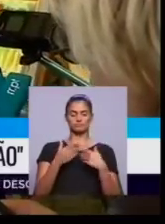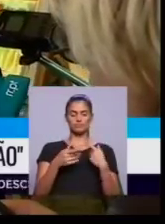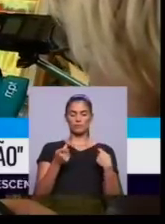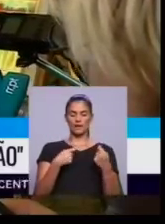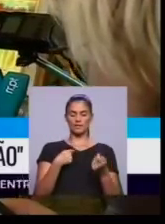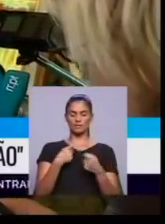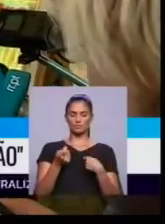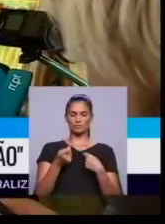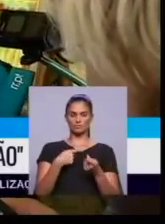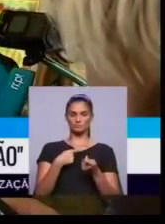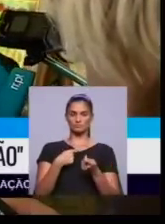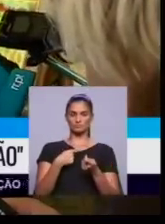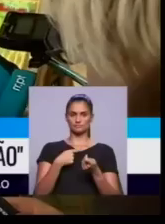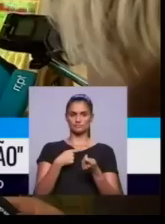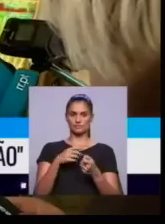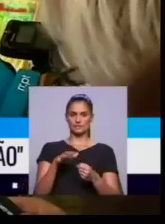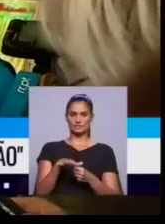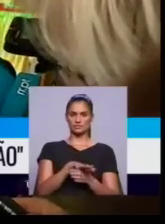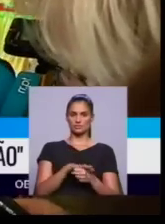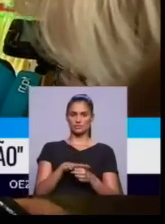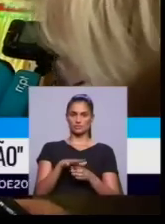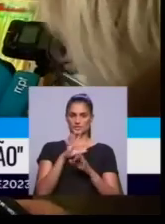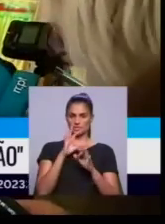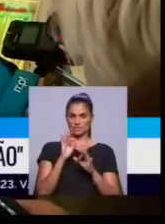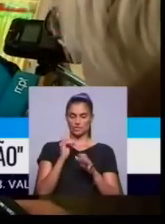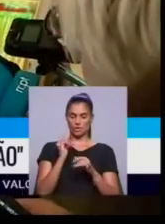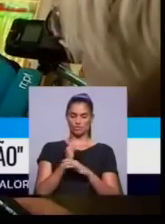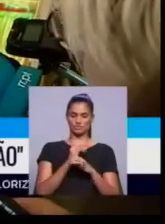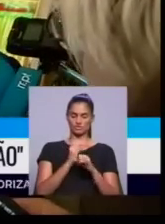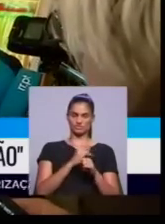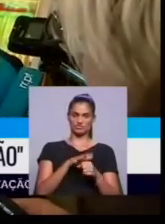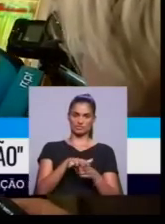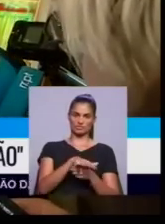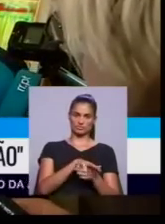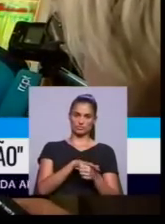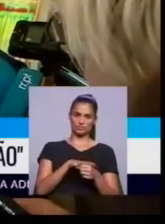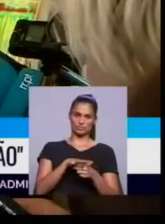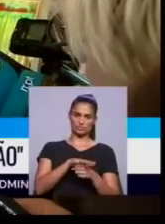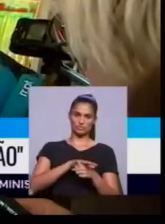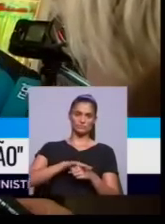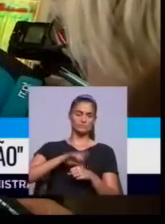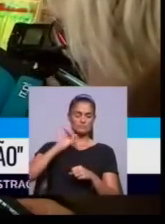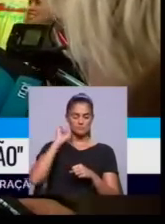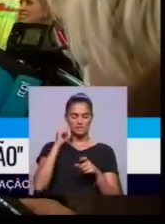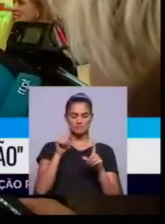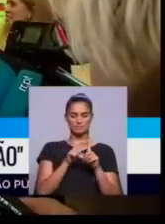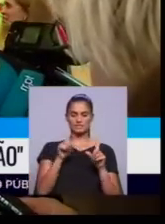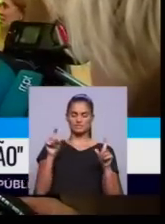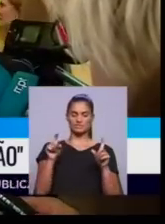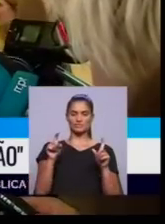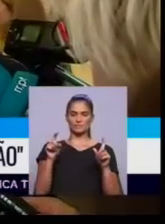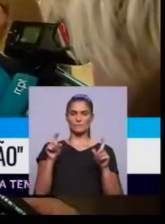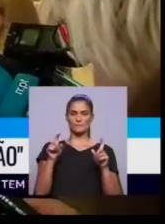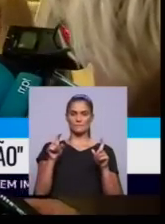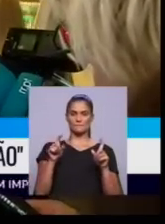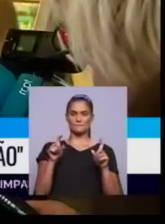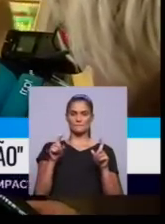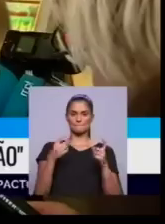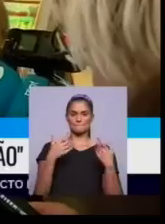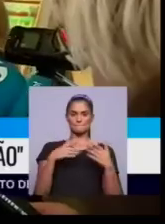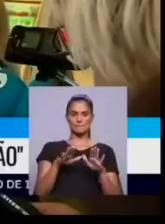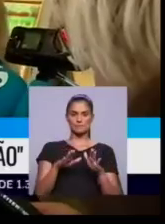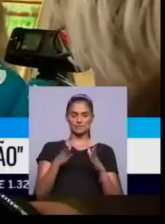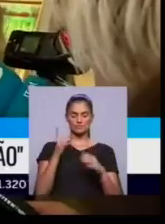mercado em situações como essas situações são penalizadas as empresas mas é